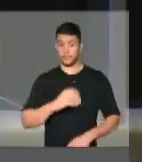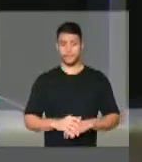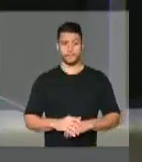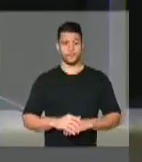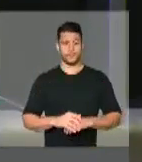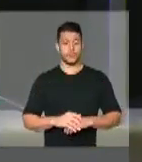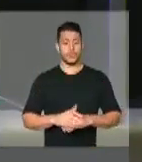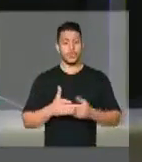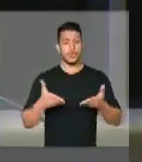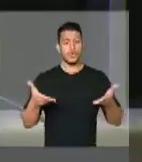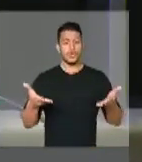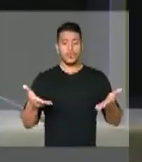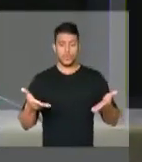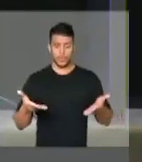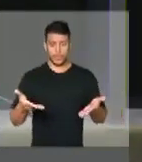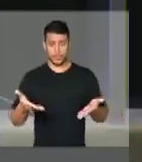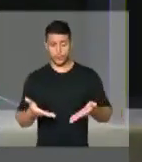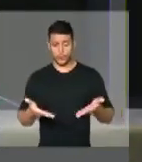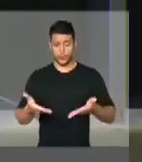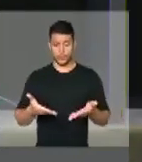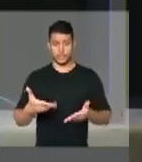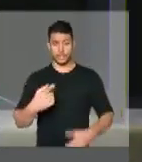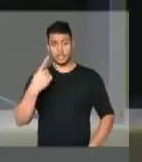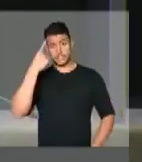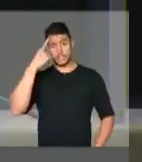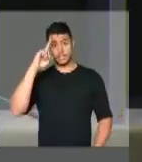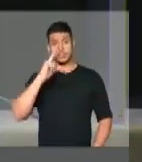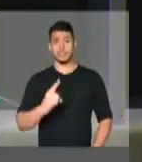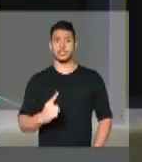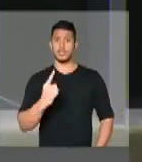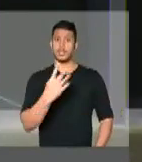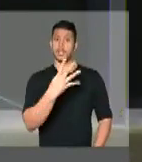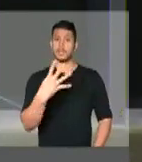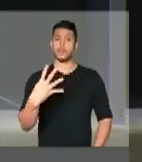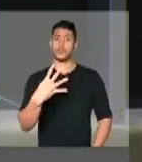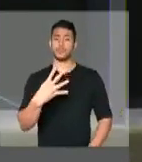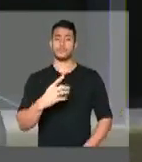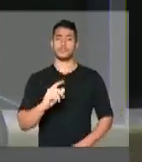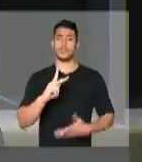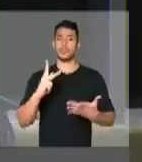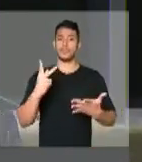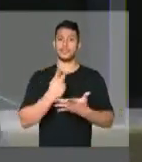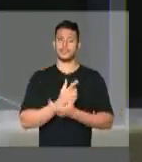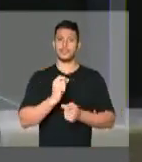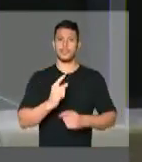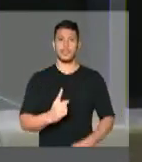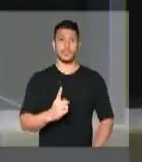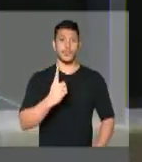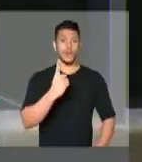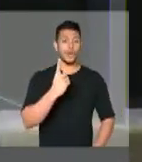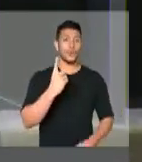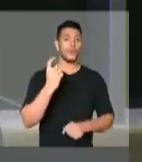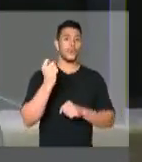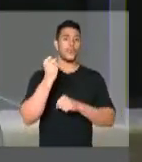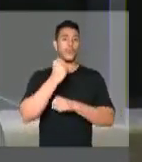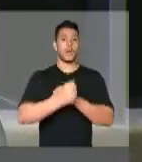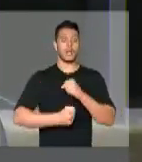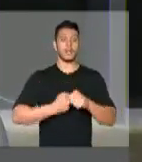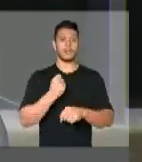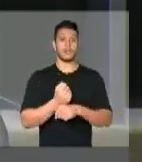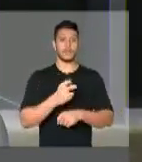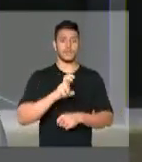hoje, dia 14, nós temos 1 ano e 5 meses da morte de Marielle